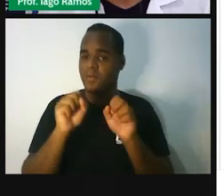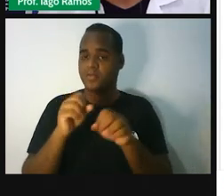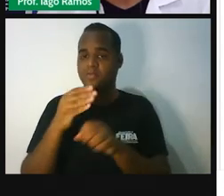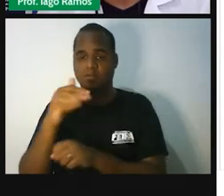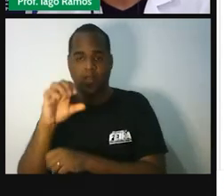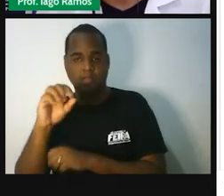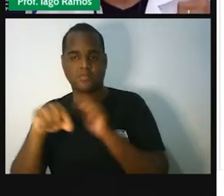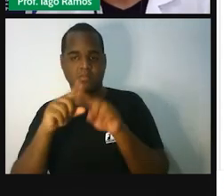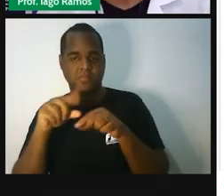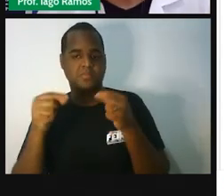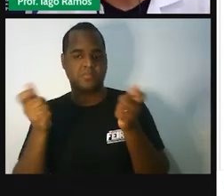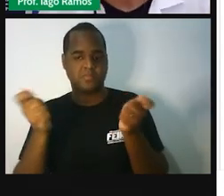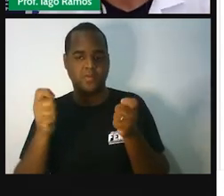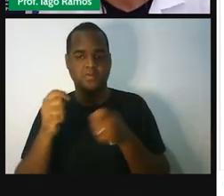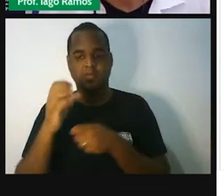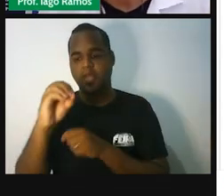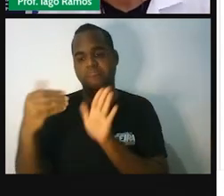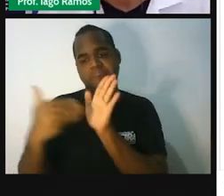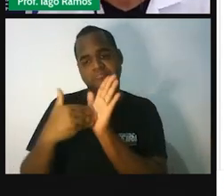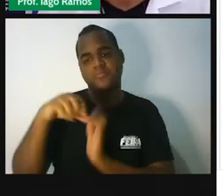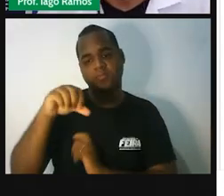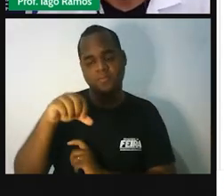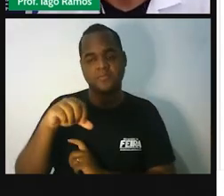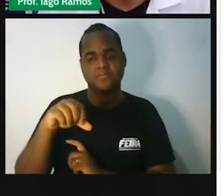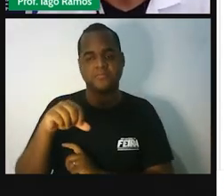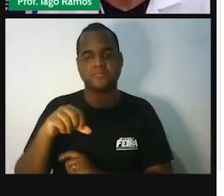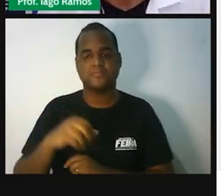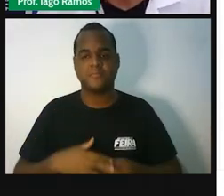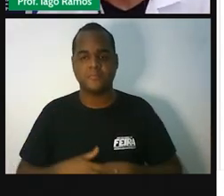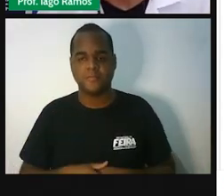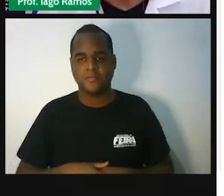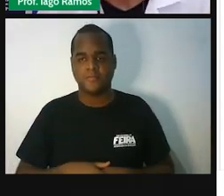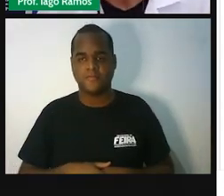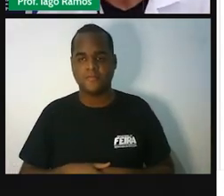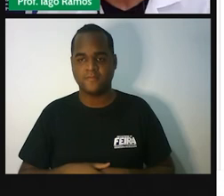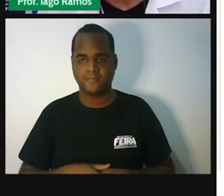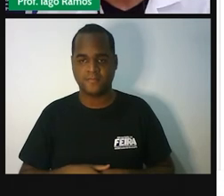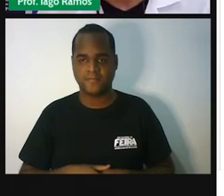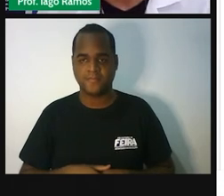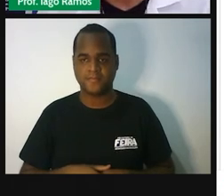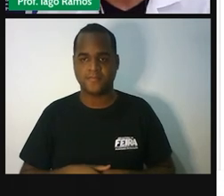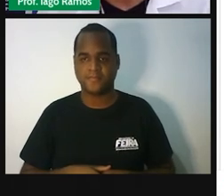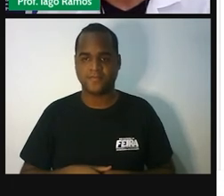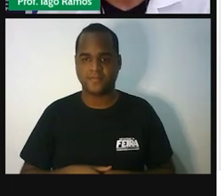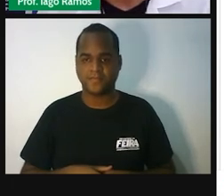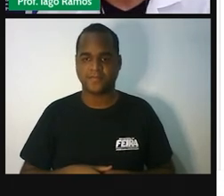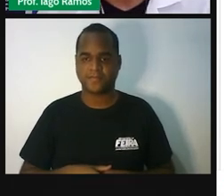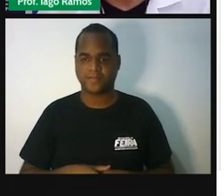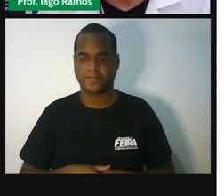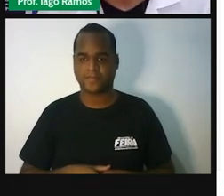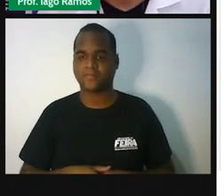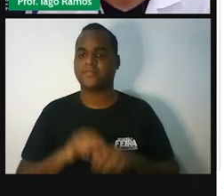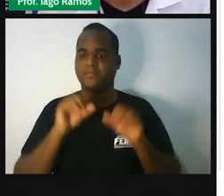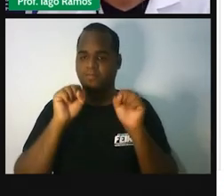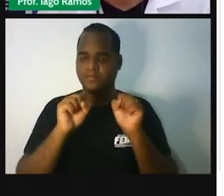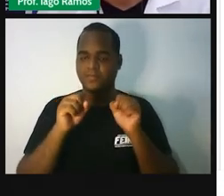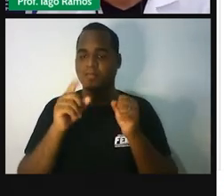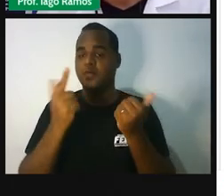10 opções entre o 0 e o 9, certo? Então, continuando a nossa continha